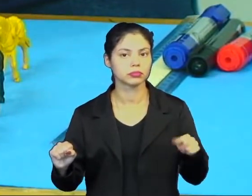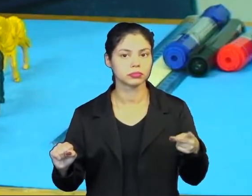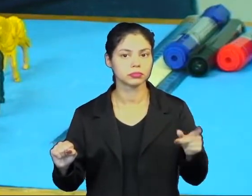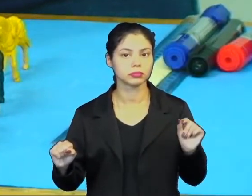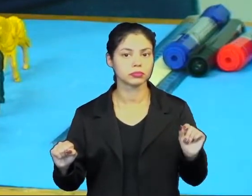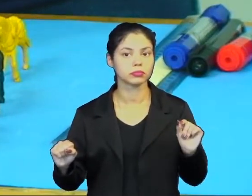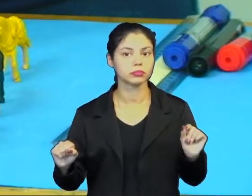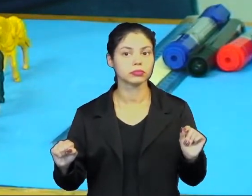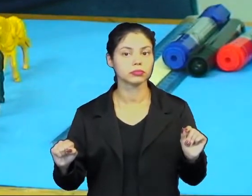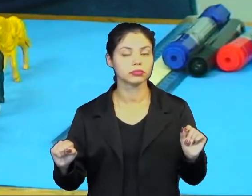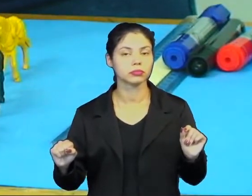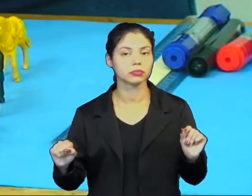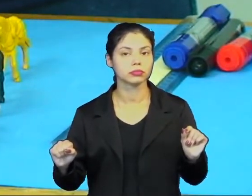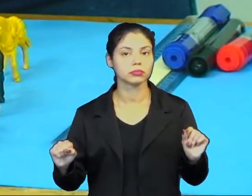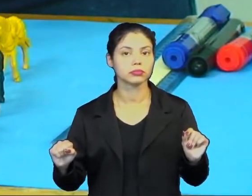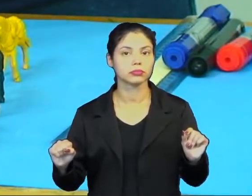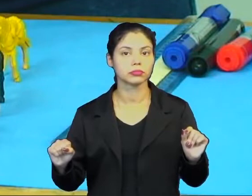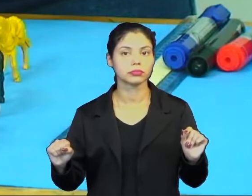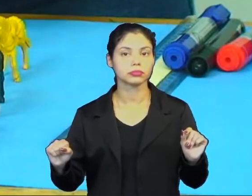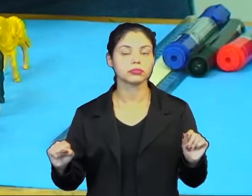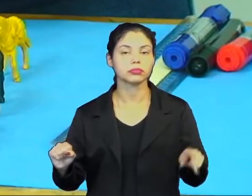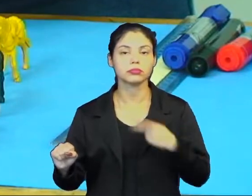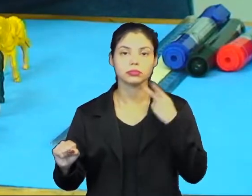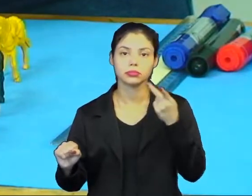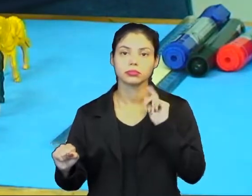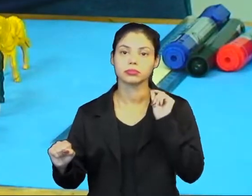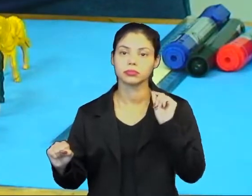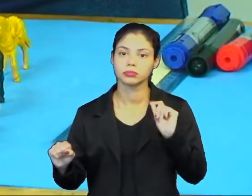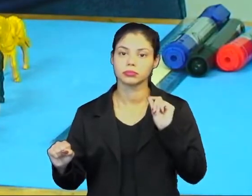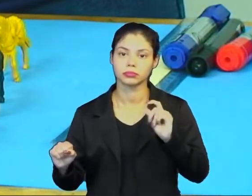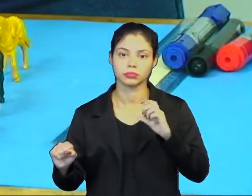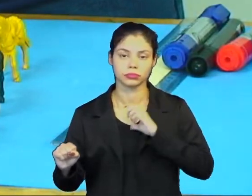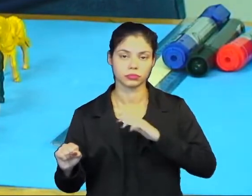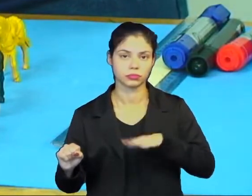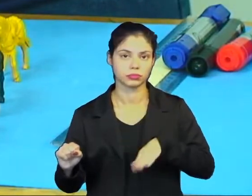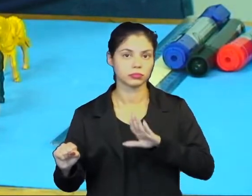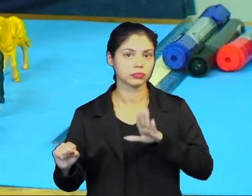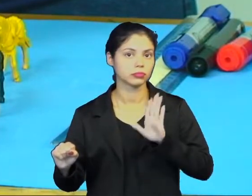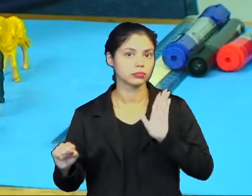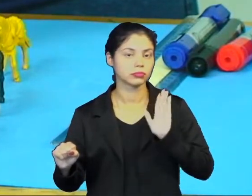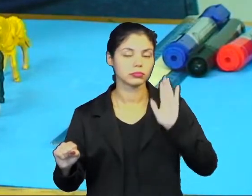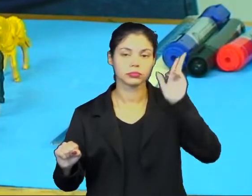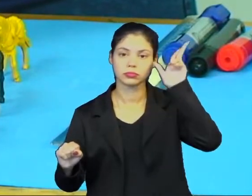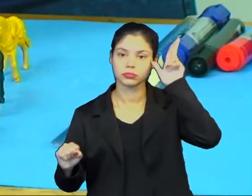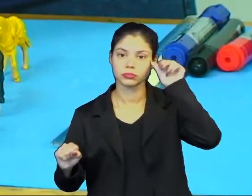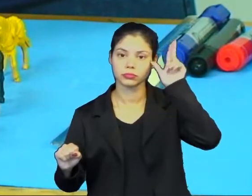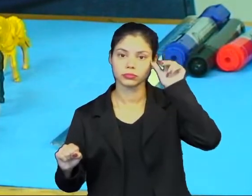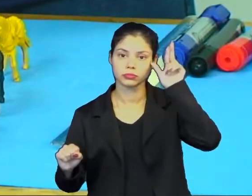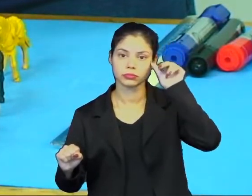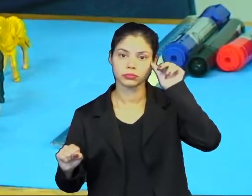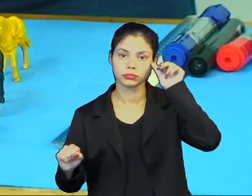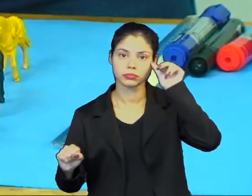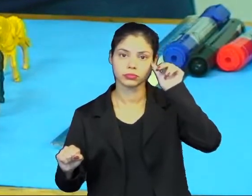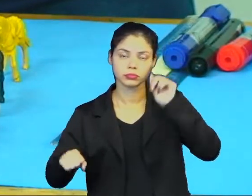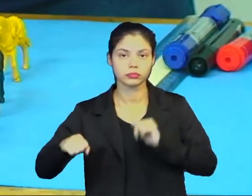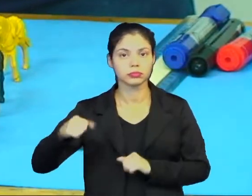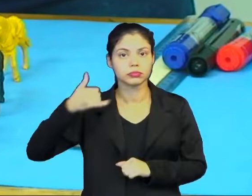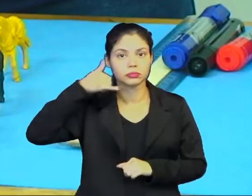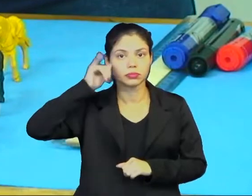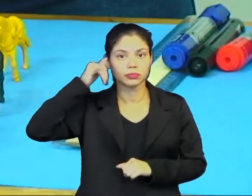dizer? Hein? Quer dizer que eu tenho mais cavalos do